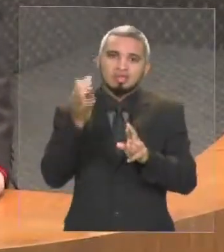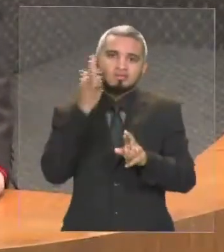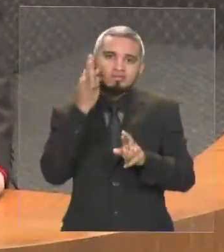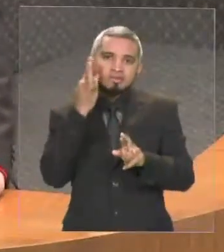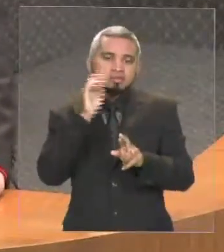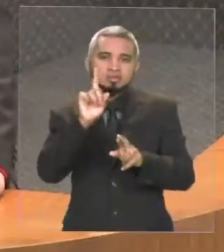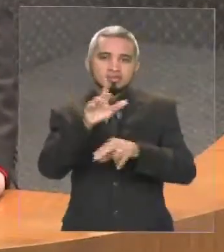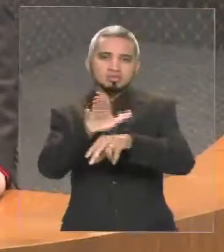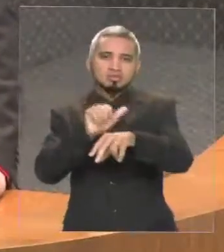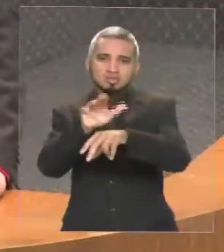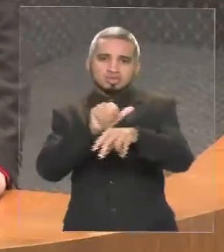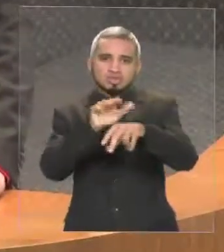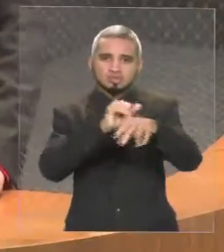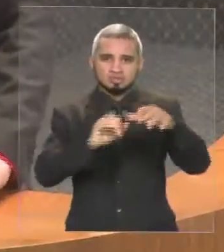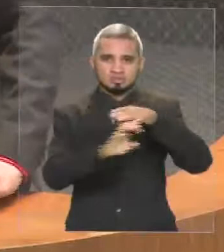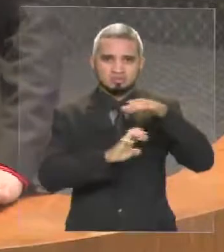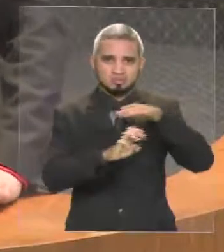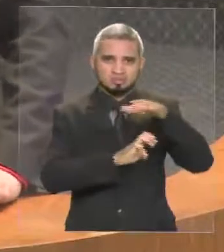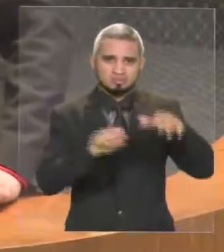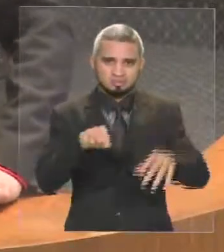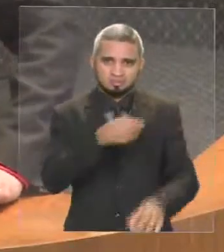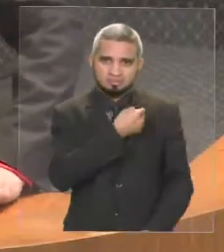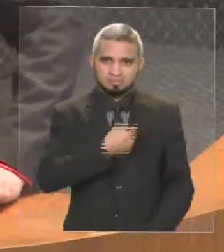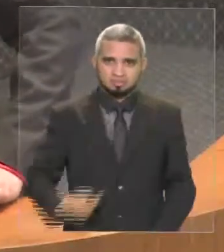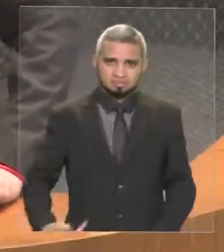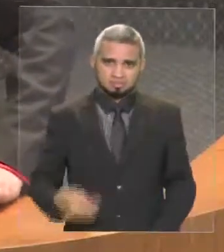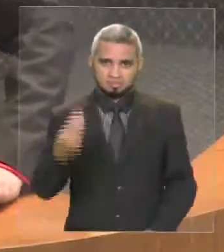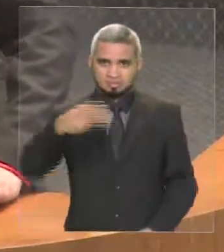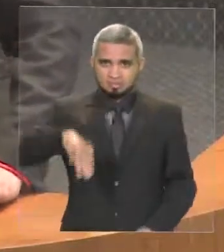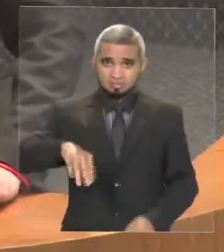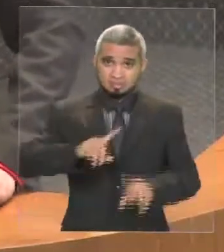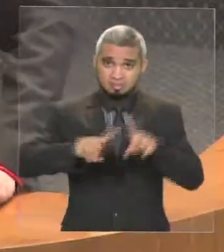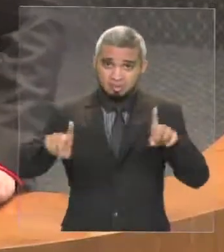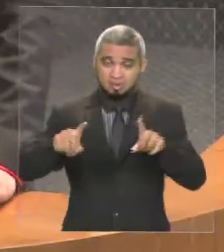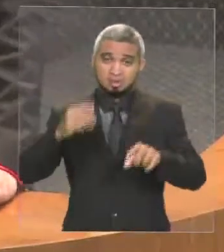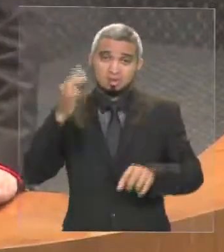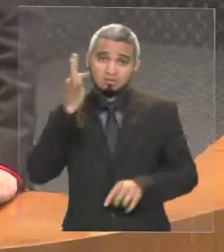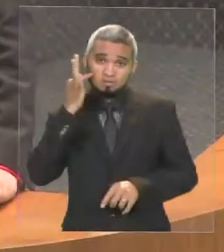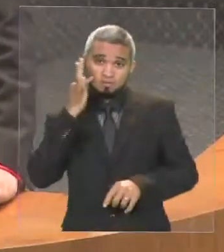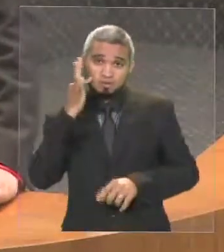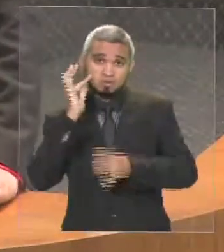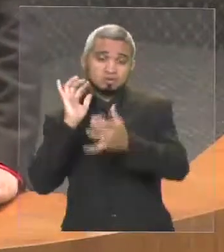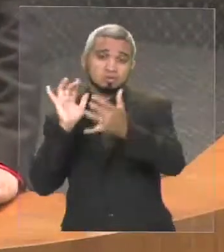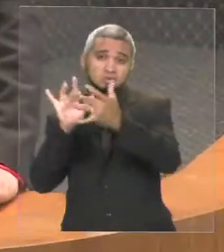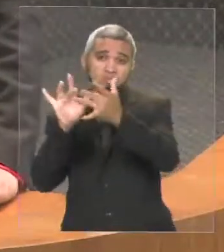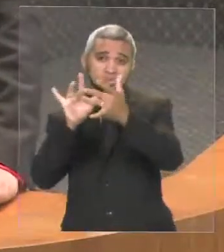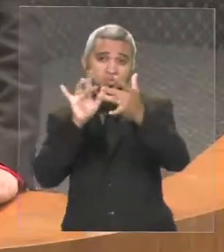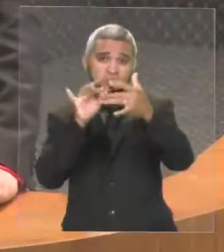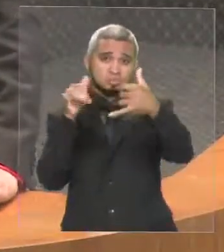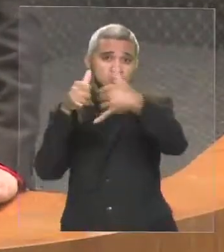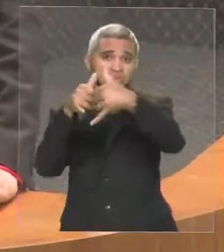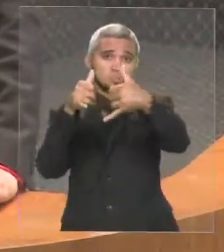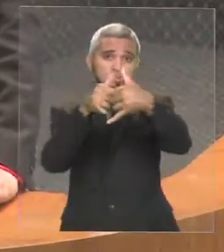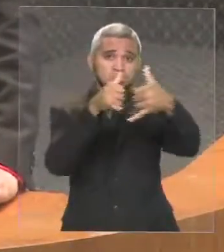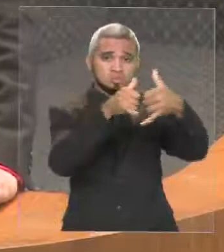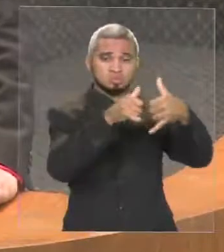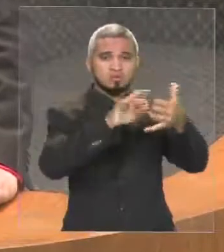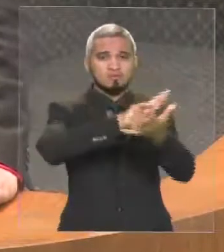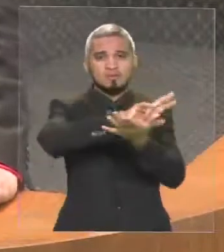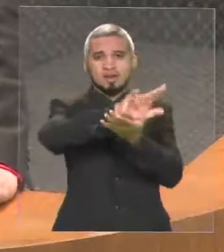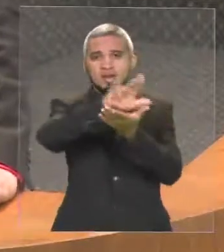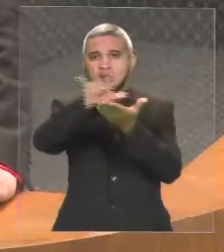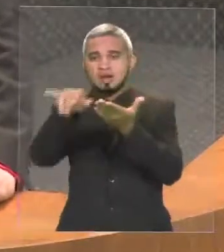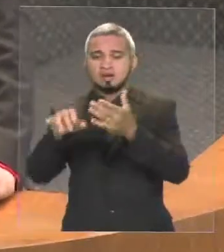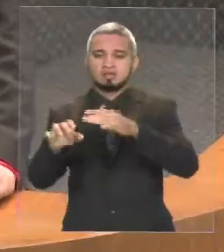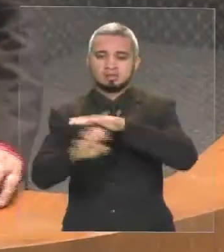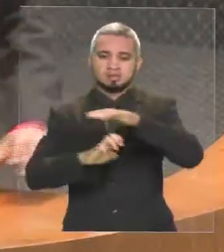Maranhão. E o governo Flávio Dino dialoga hoje com diversos segmentos do setor de